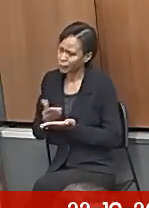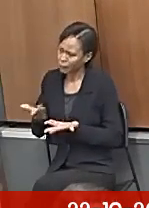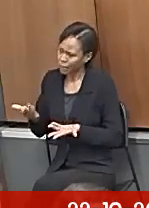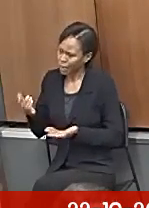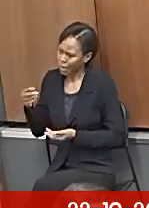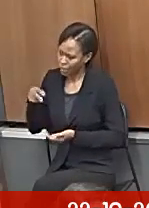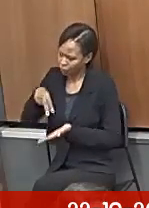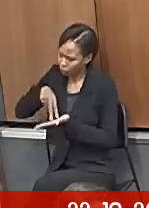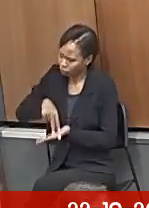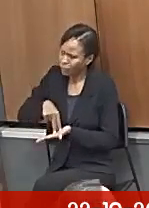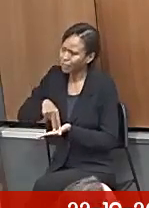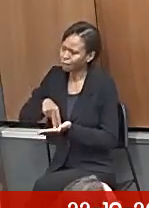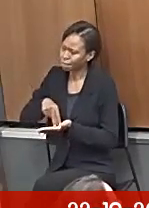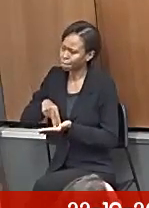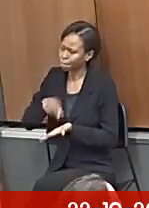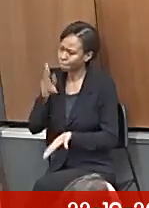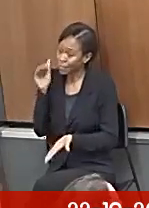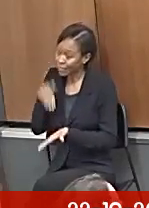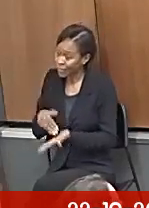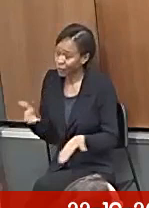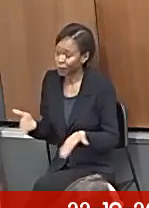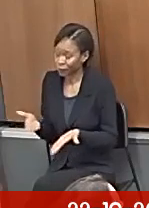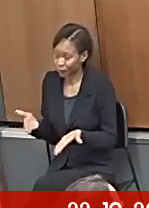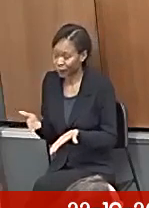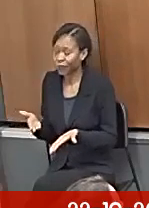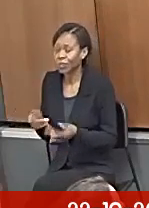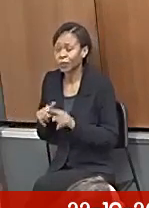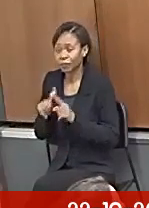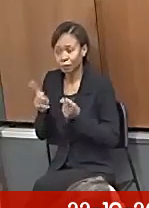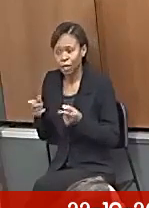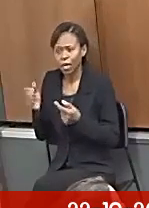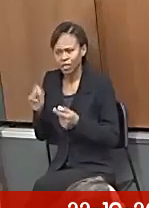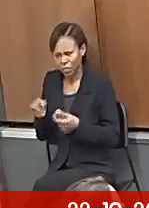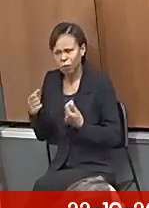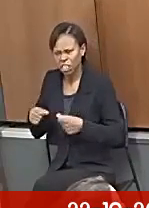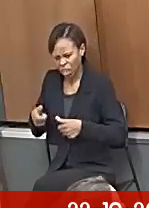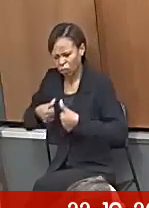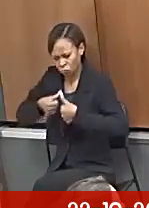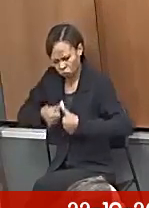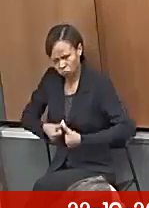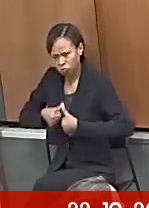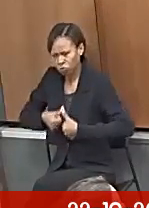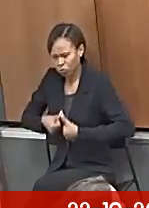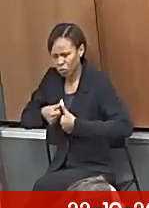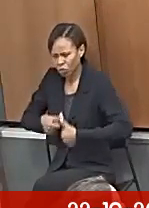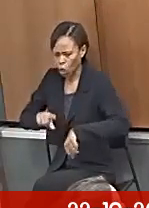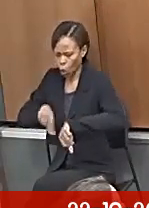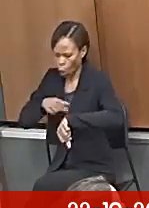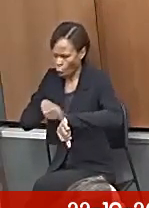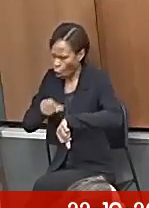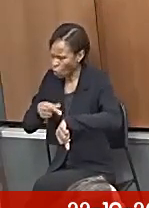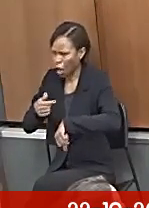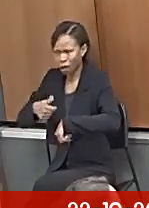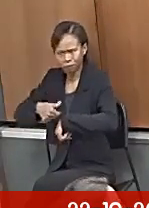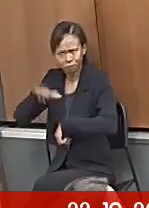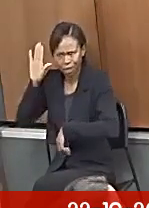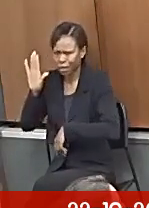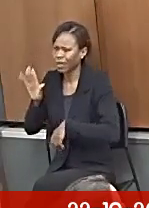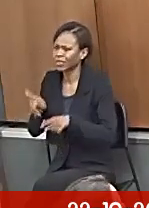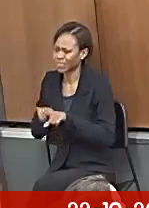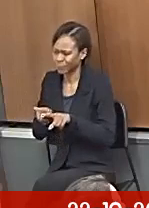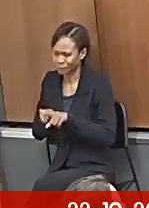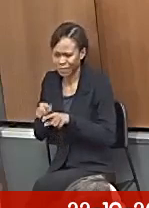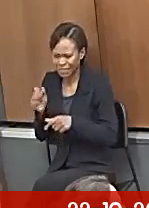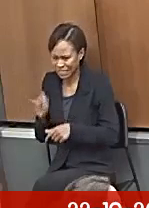nós, né, até agora, mas a gente fica, e se preciso for, a gente ultrapassa aqui o cronômetro do